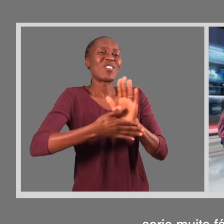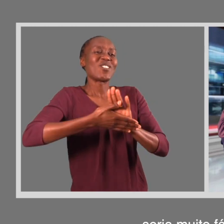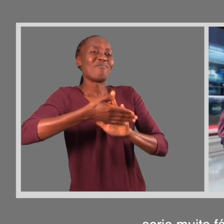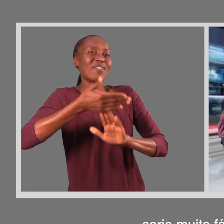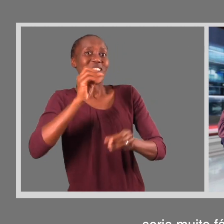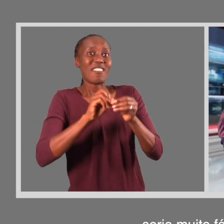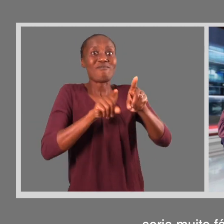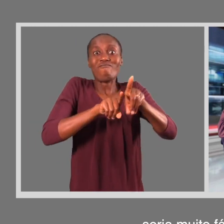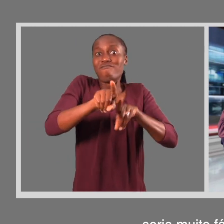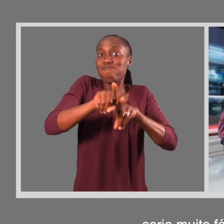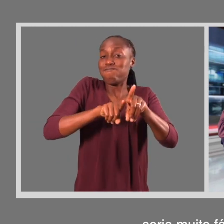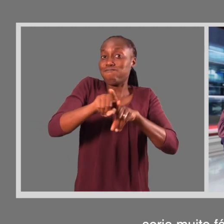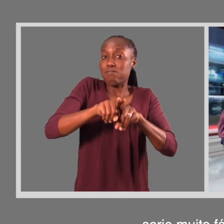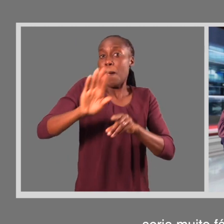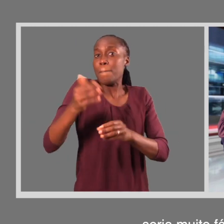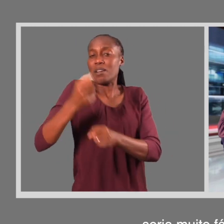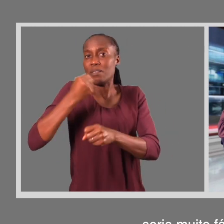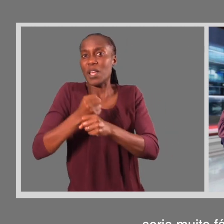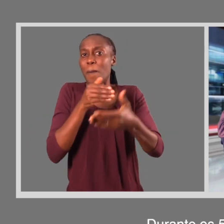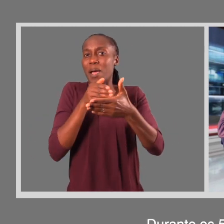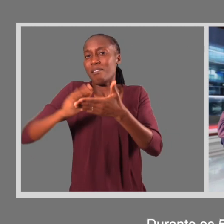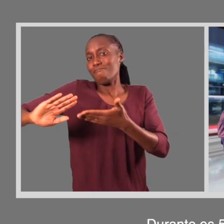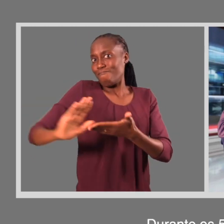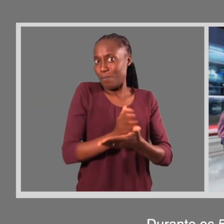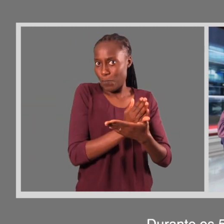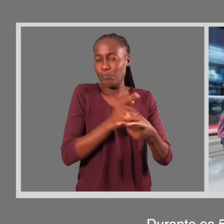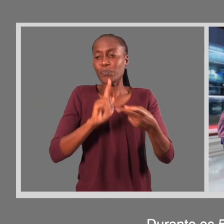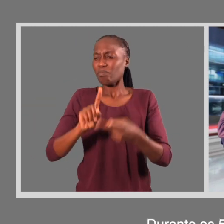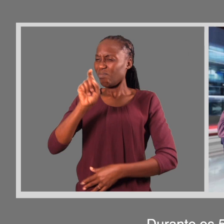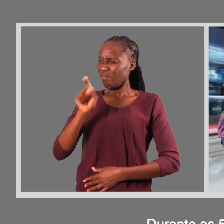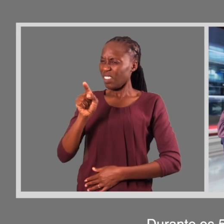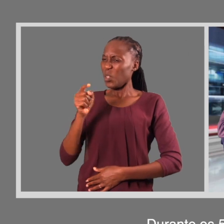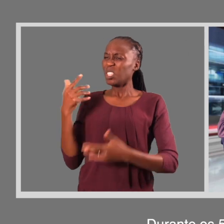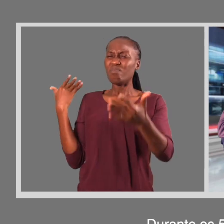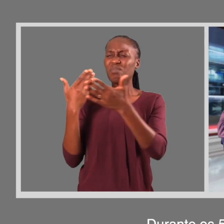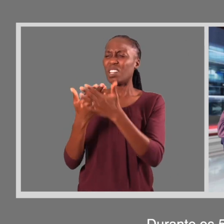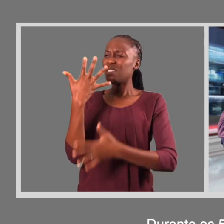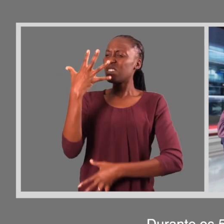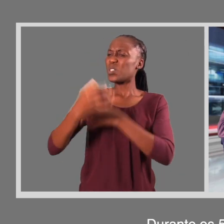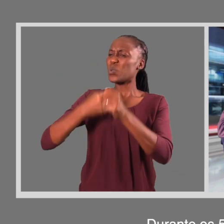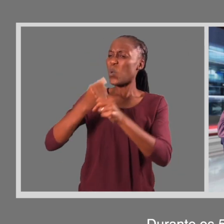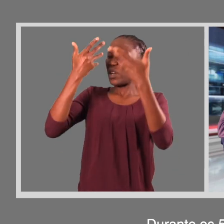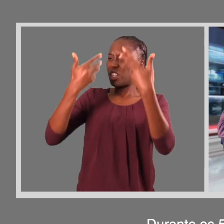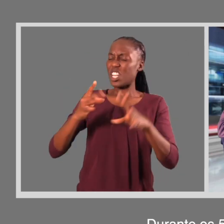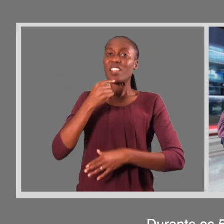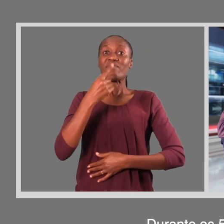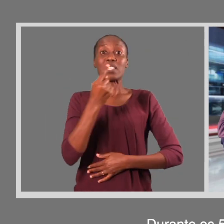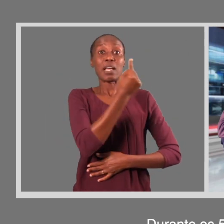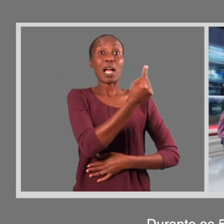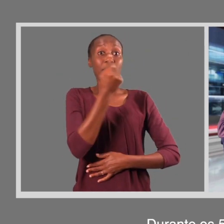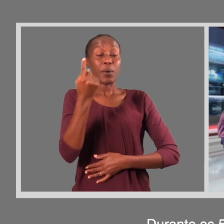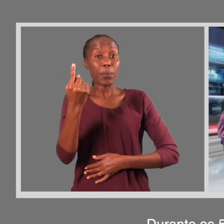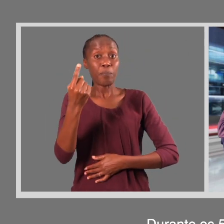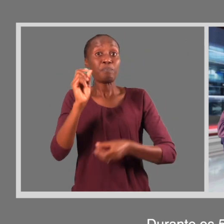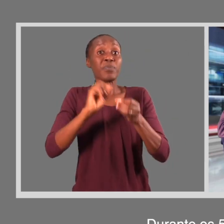ao mercado de trabalho e vencer muitas barreiras. E durante os cinco anos, falou aqui de cada